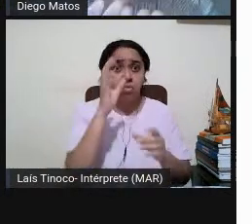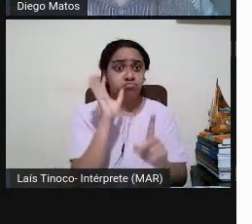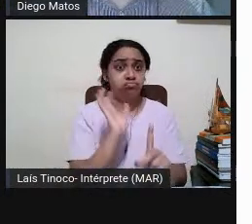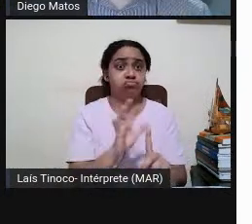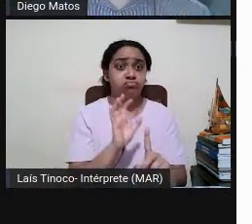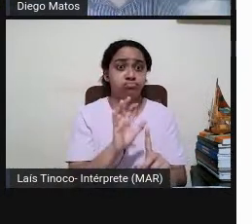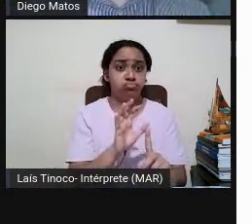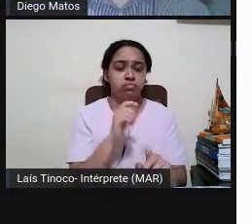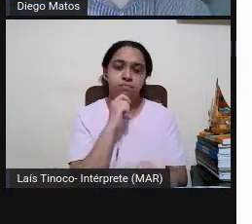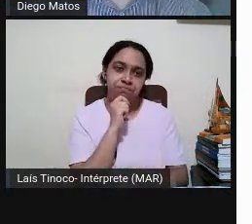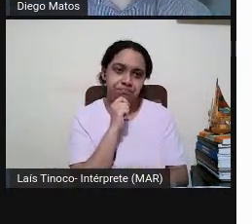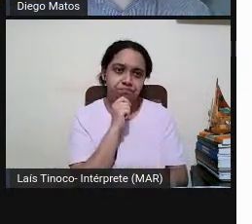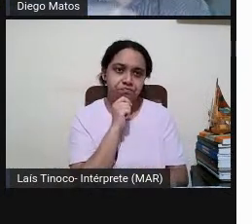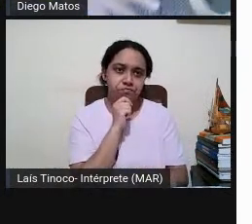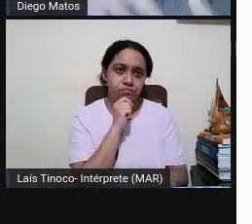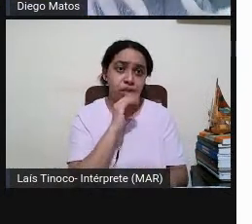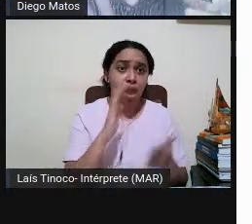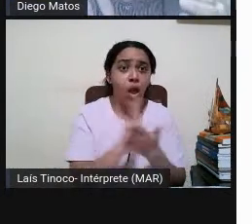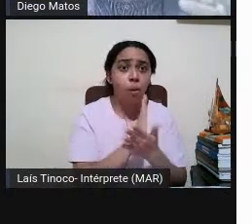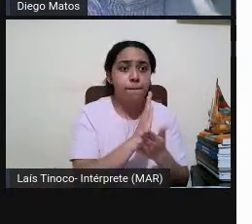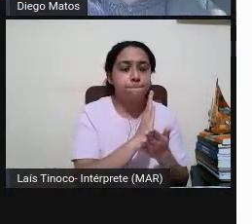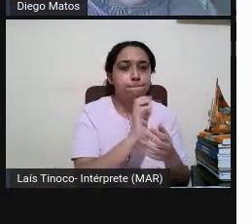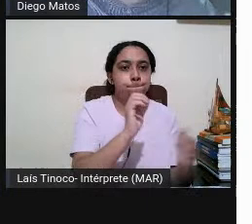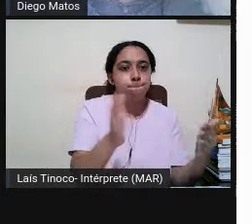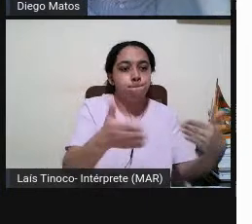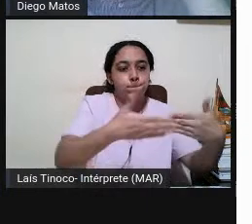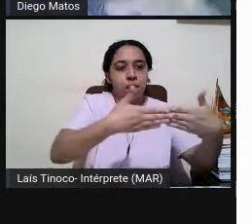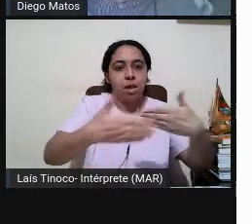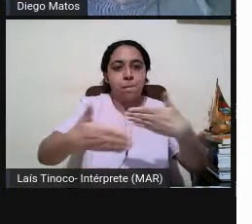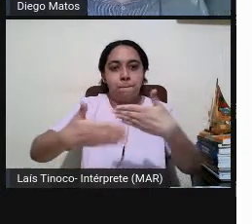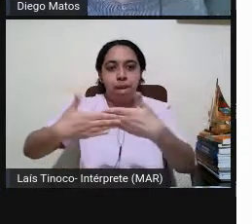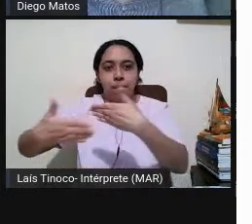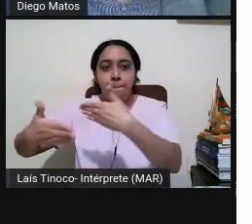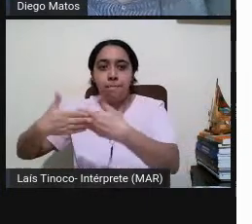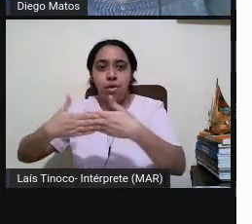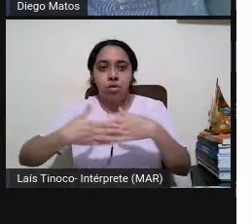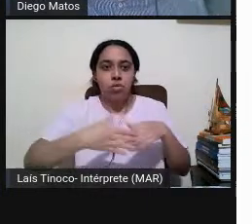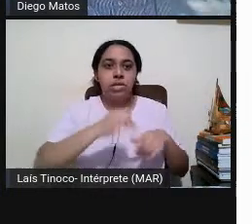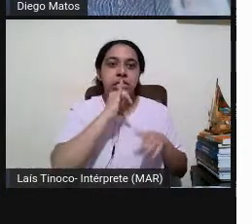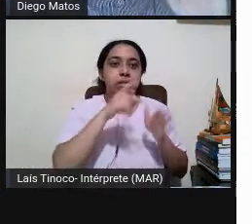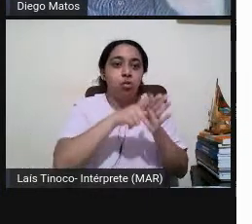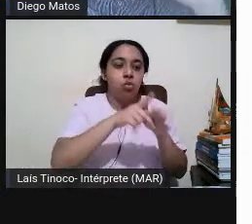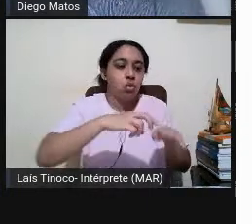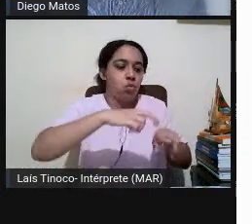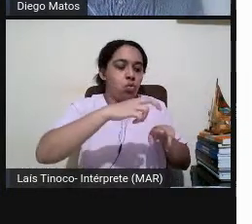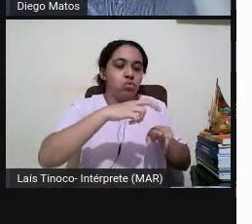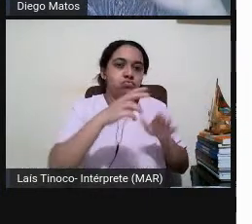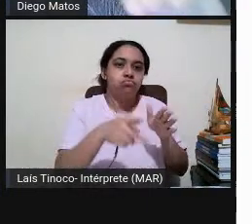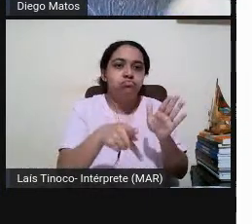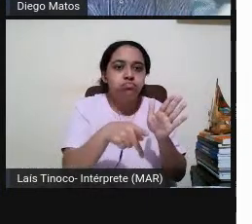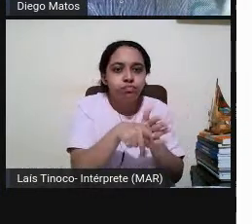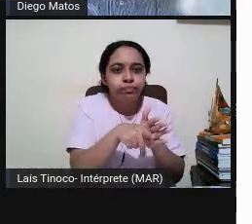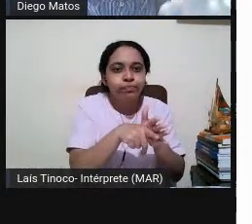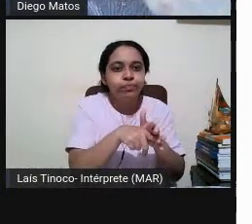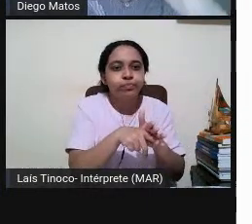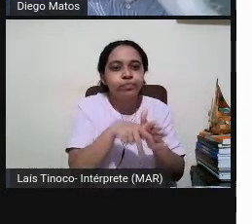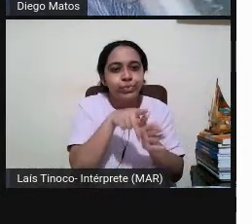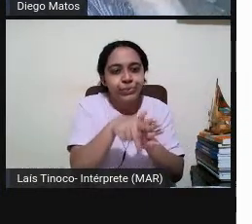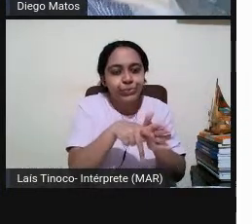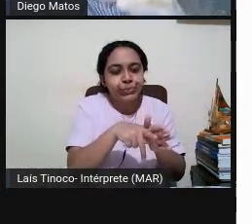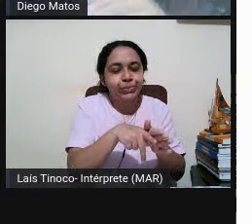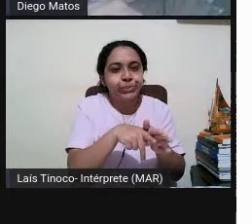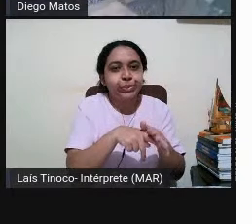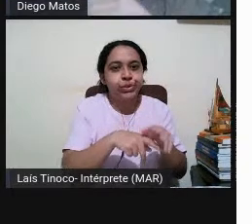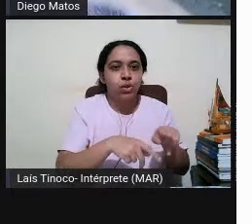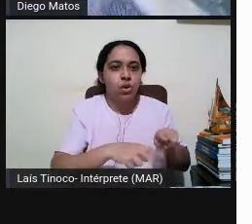cara você fecha algumas dependendo da quantidade de vagões dentro da formação do Comboio é se determinado trecho